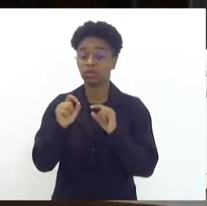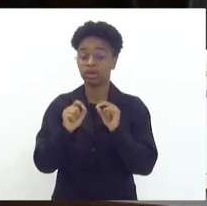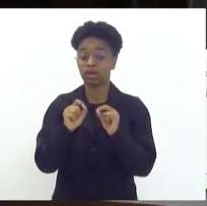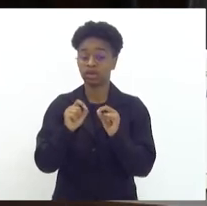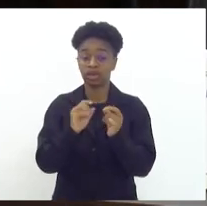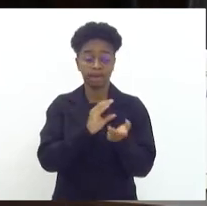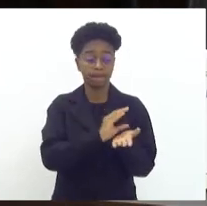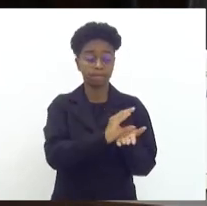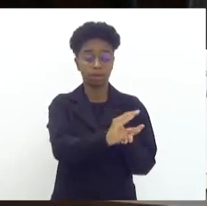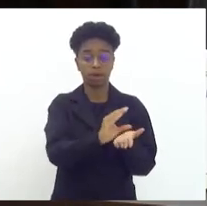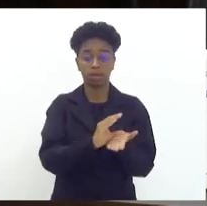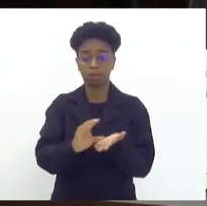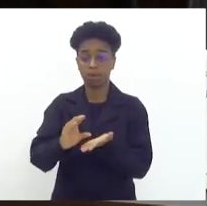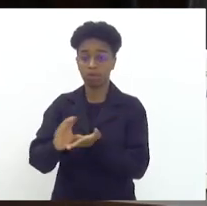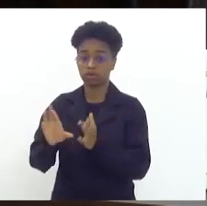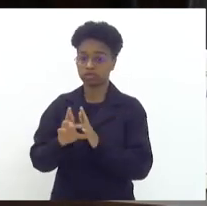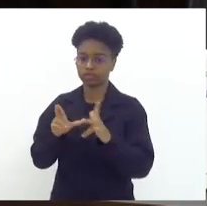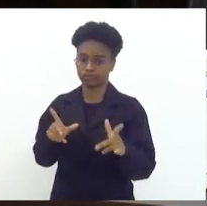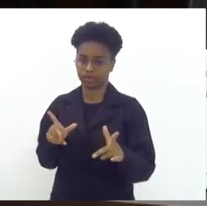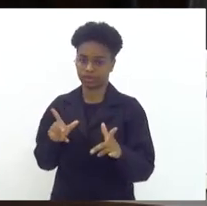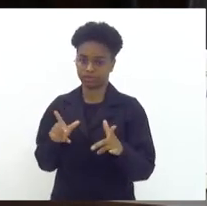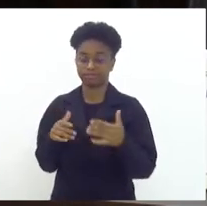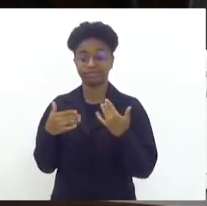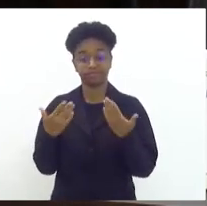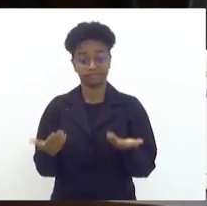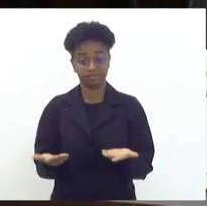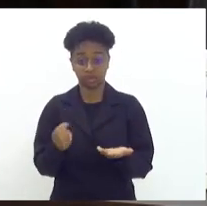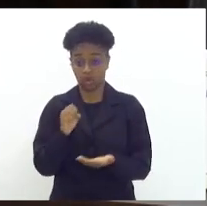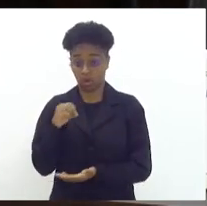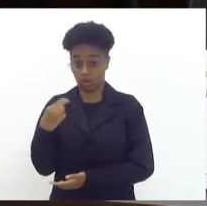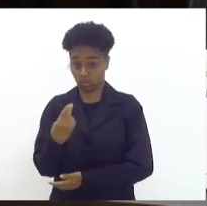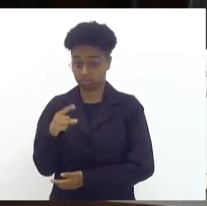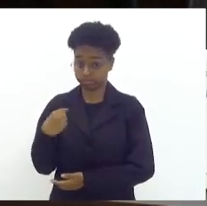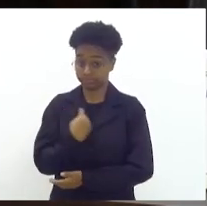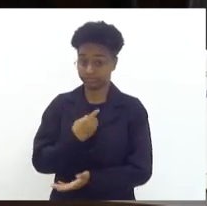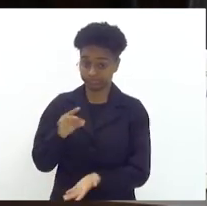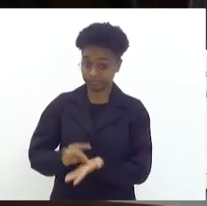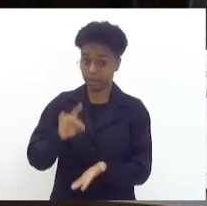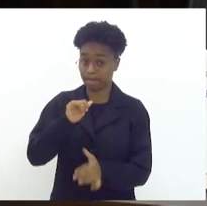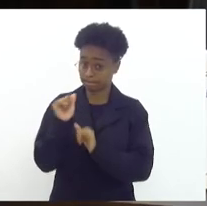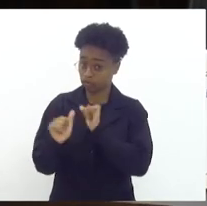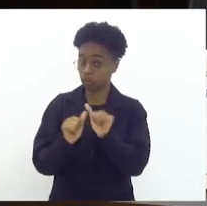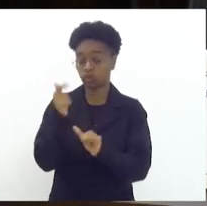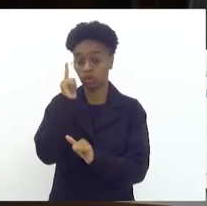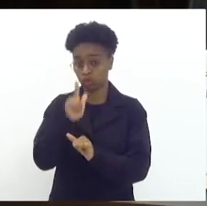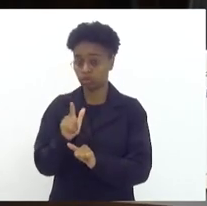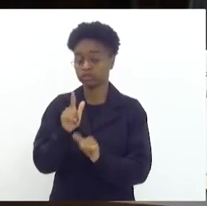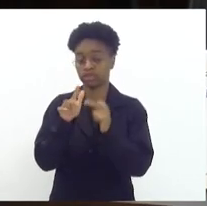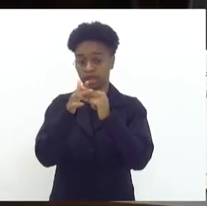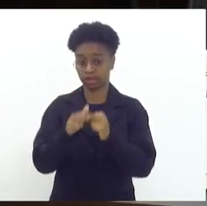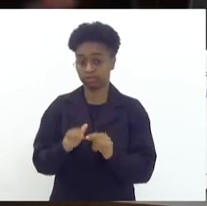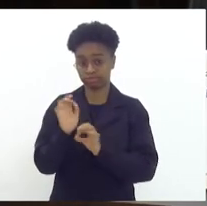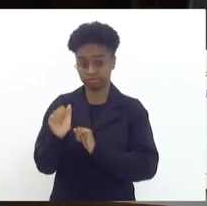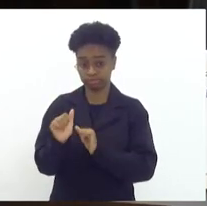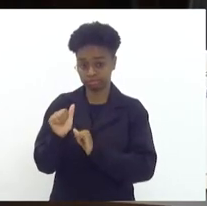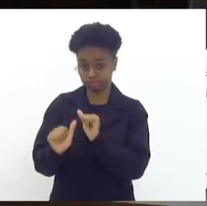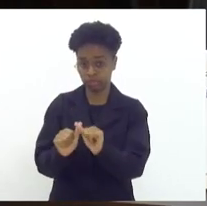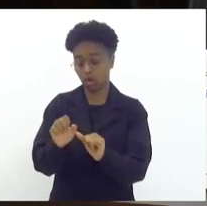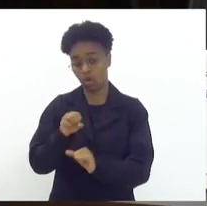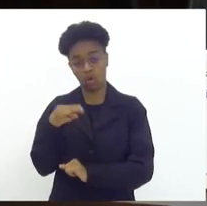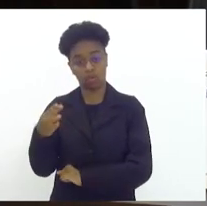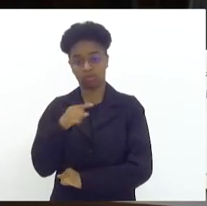que tá mudada então ou a gente muda de verdade para ter uma reforma efetiva ou nós não conseguimos